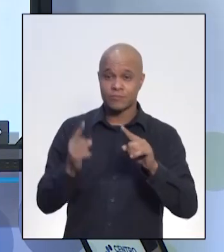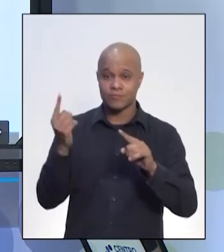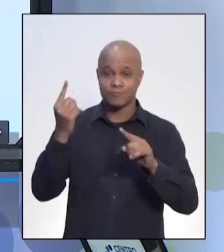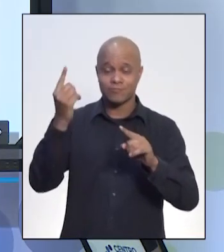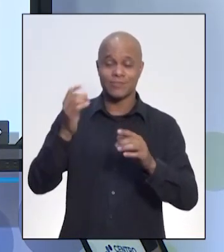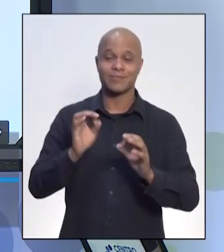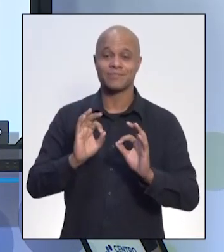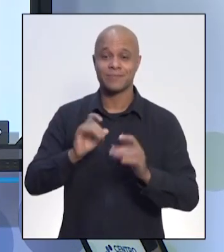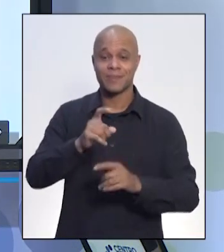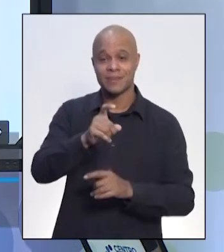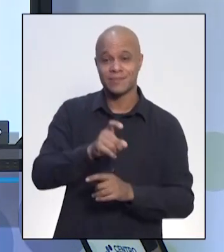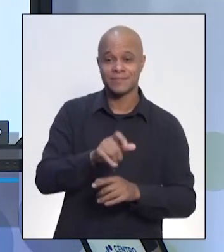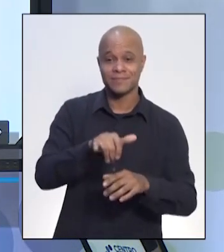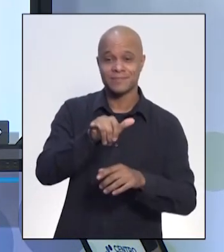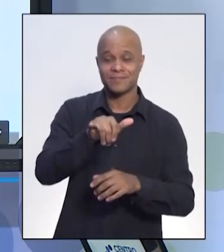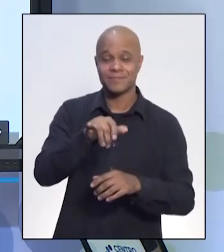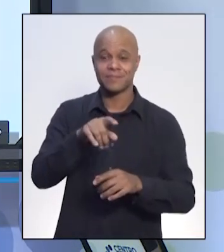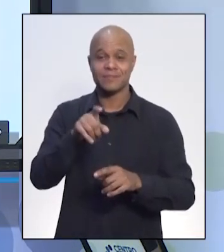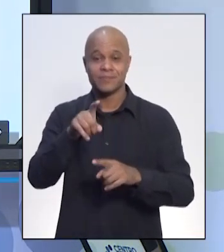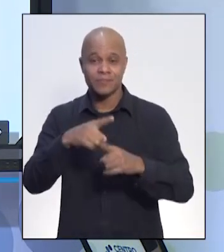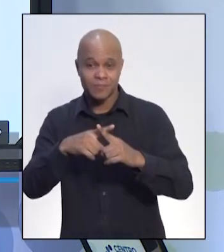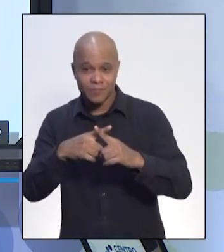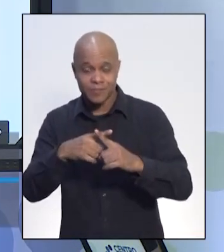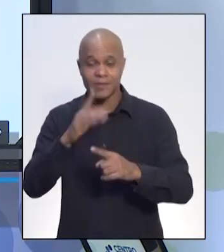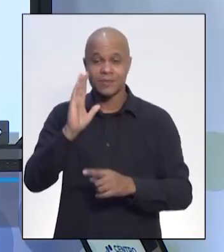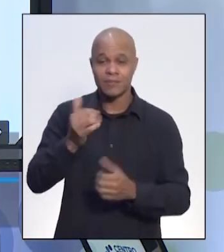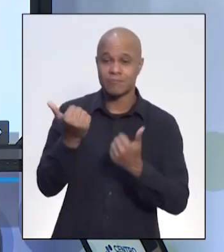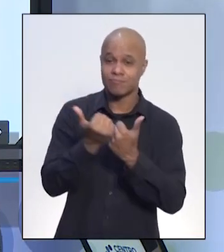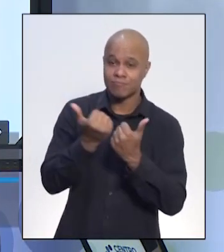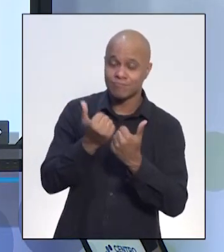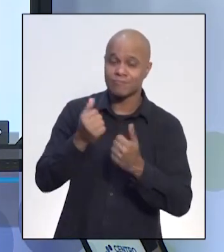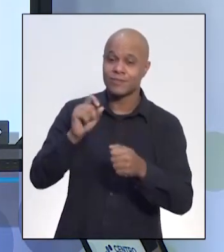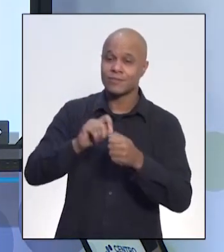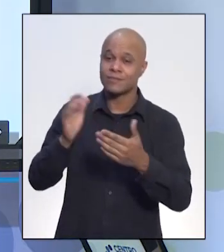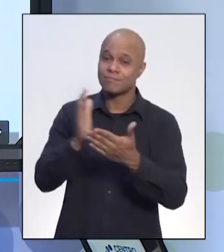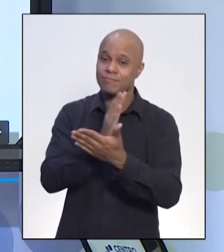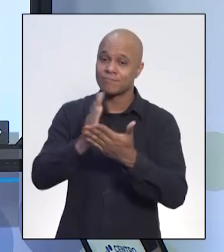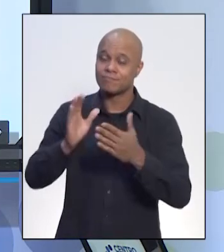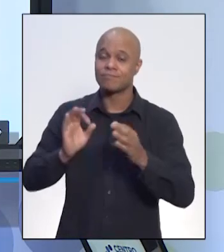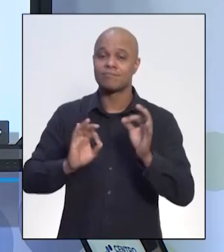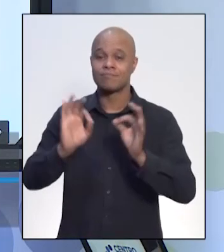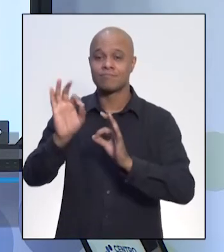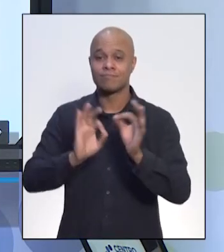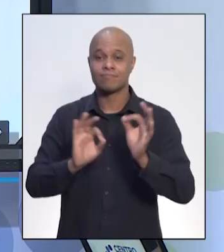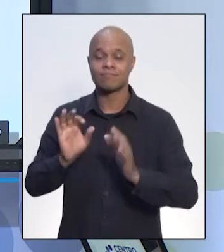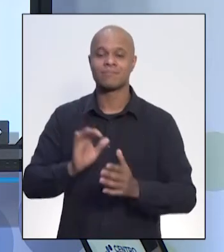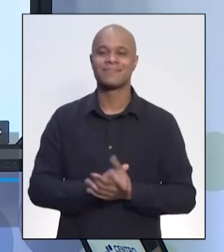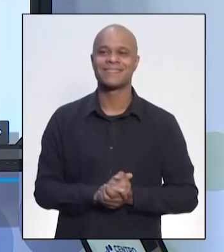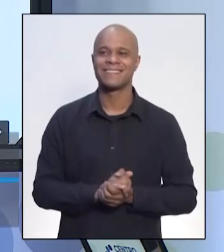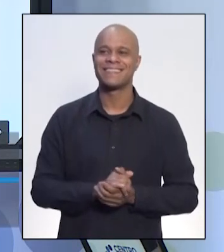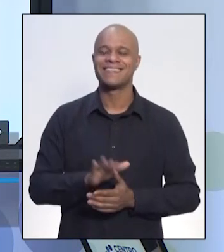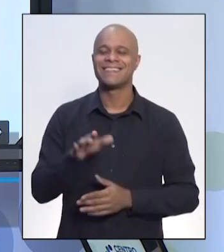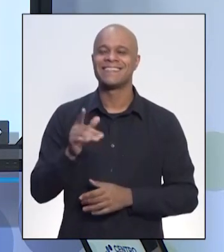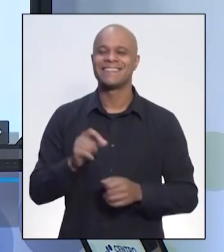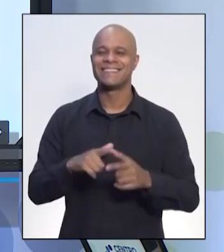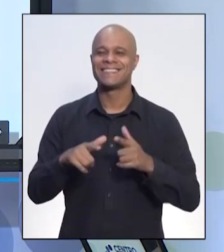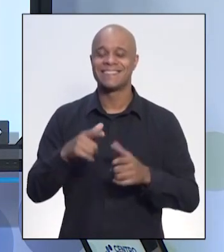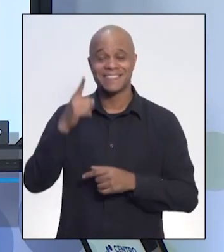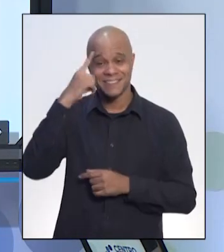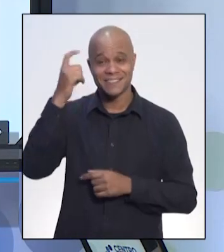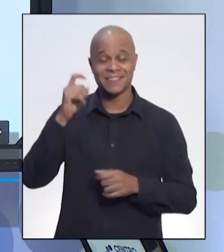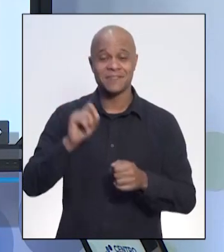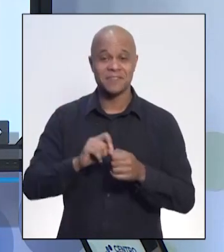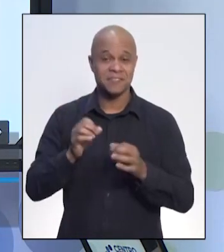x. Só que a gente já sabia o y, a gente substituiu e fez a distributiva. Então, quando você for fazer o exercício, é a mesma ideia. Falou em